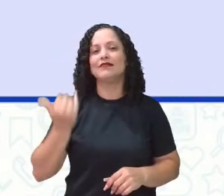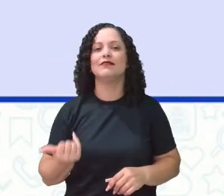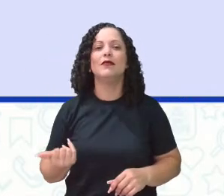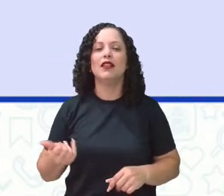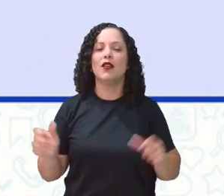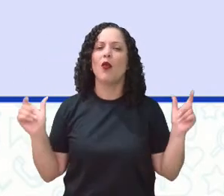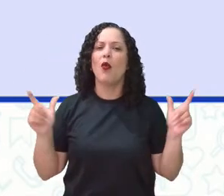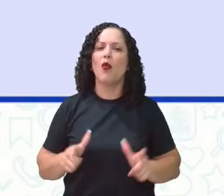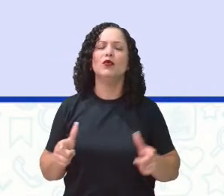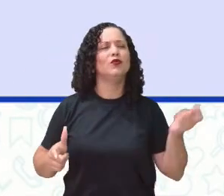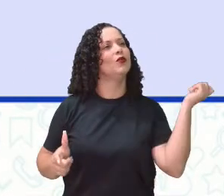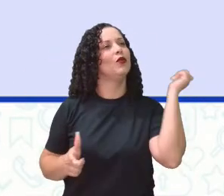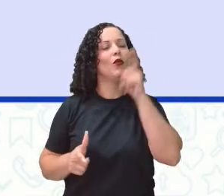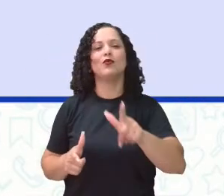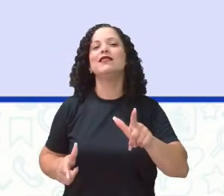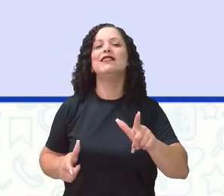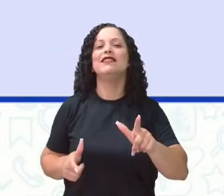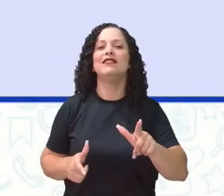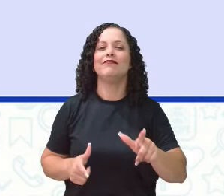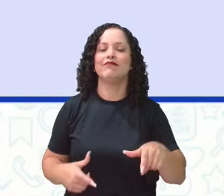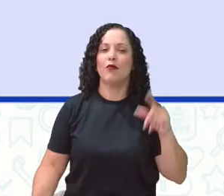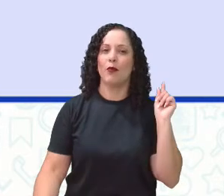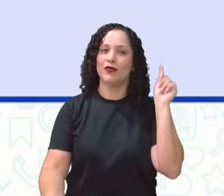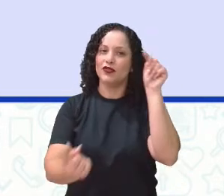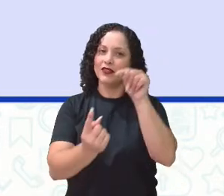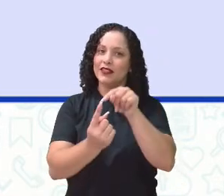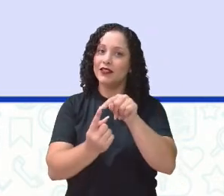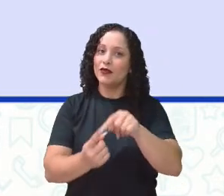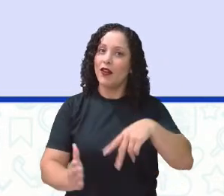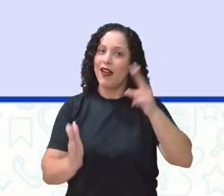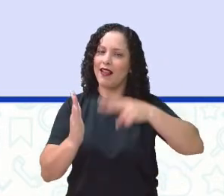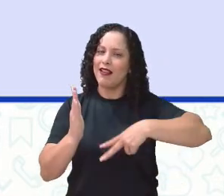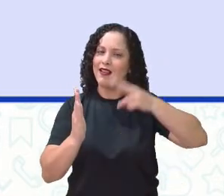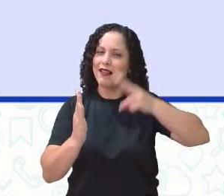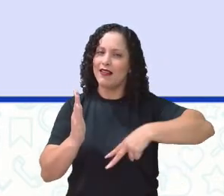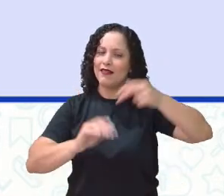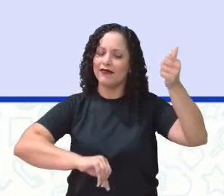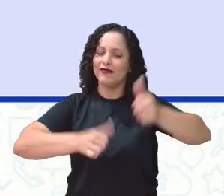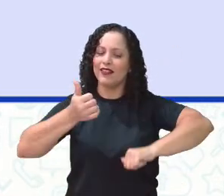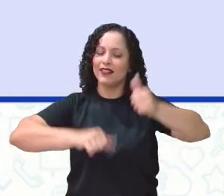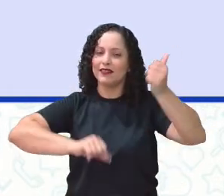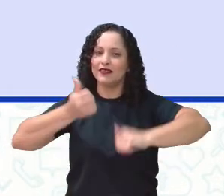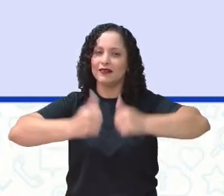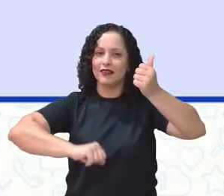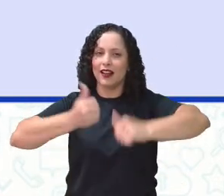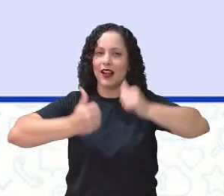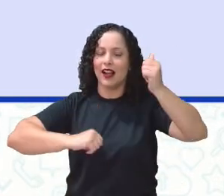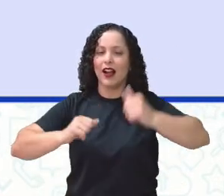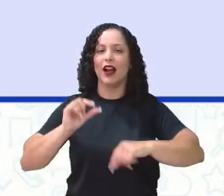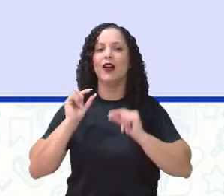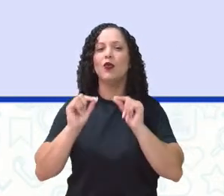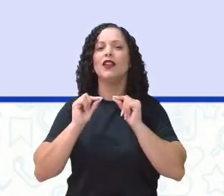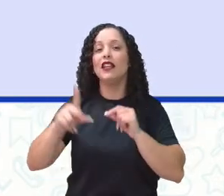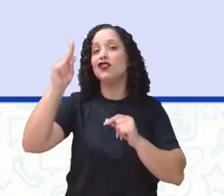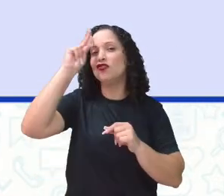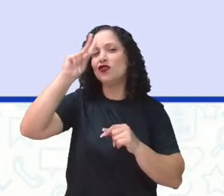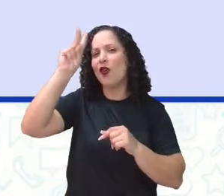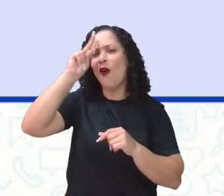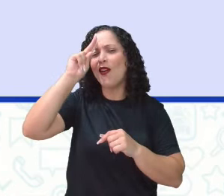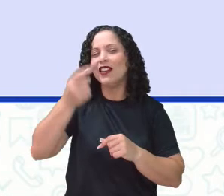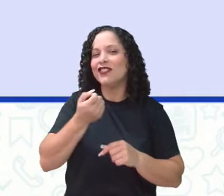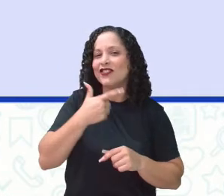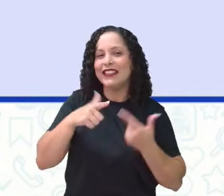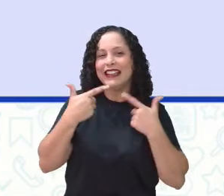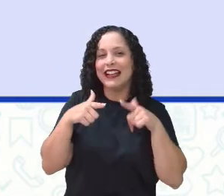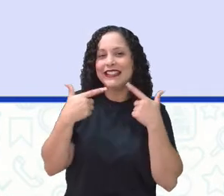é que queremos chegar. Então, o objetivo da nossa aula é ler e analisar tirinhas de humor, a fim de inferir sentido a